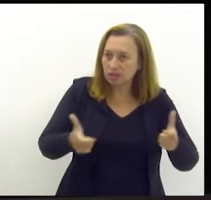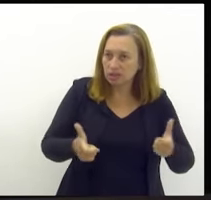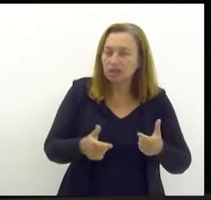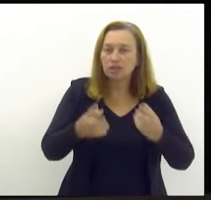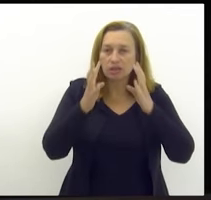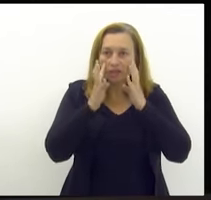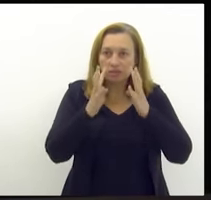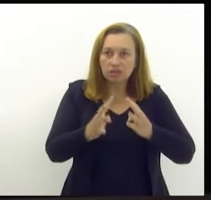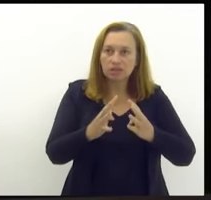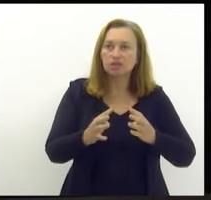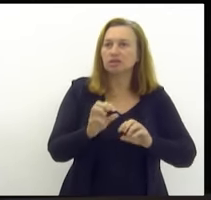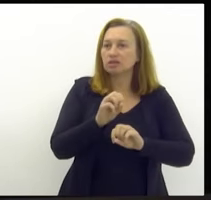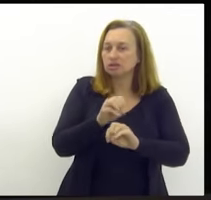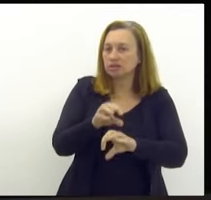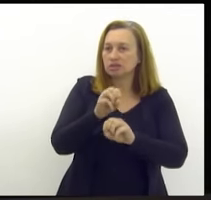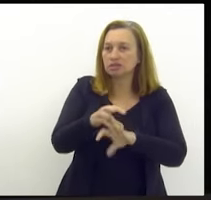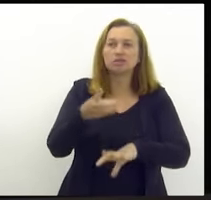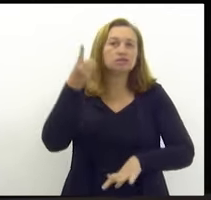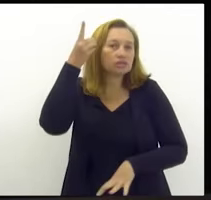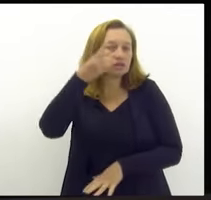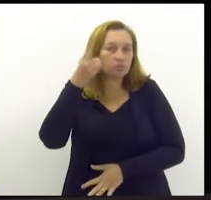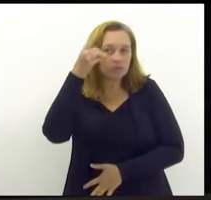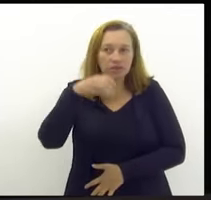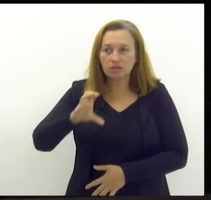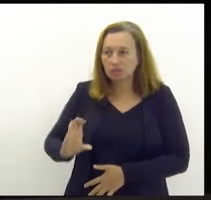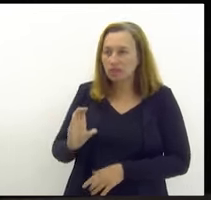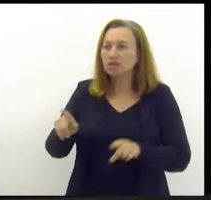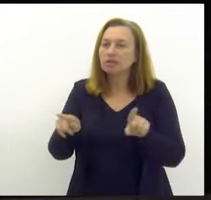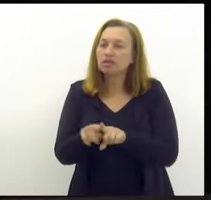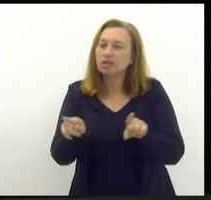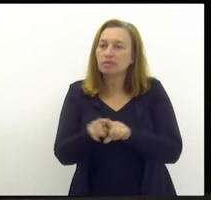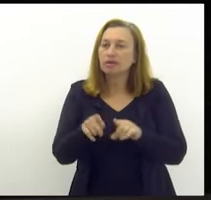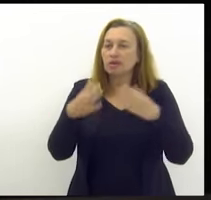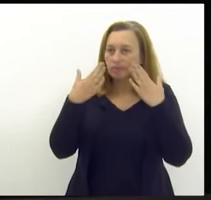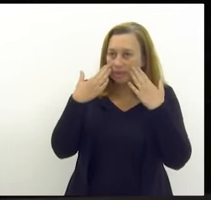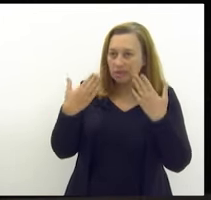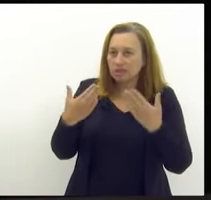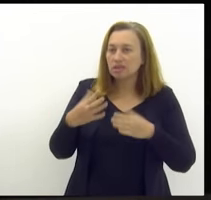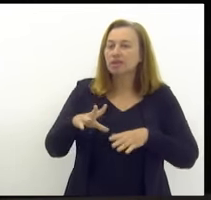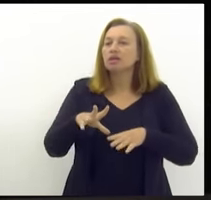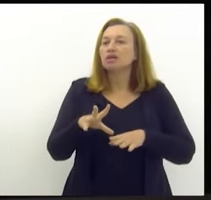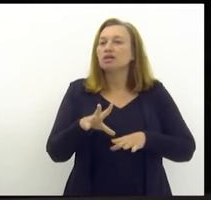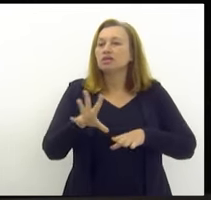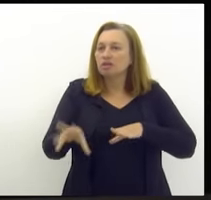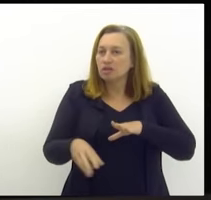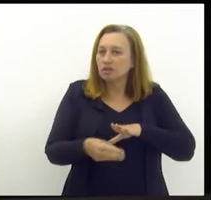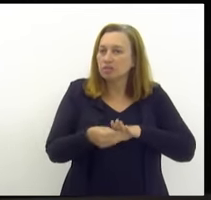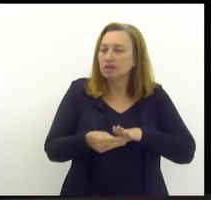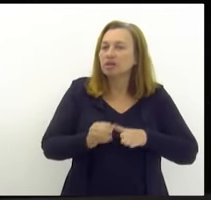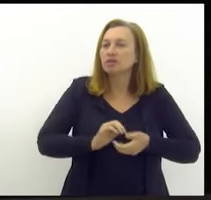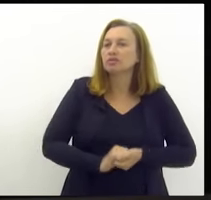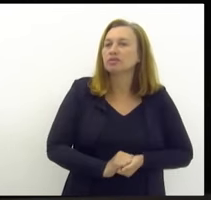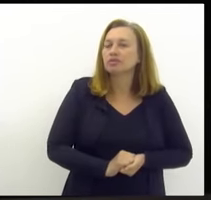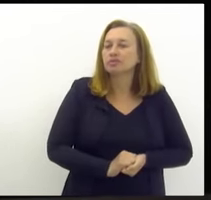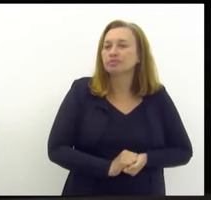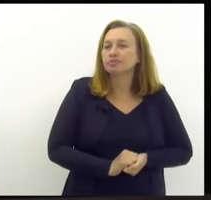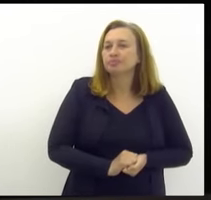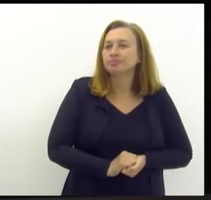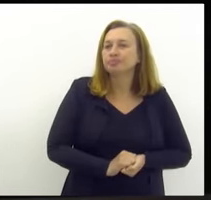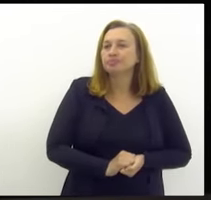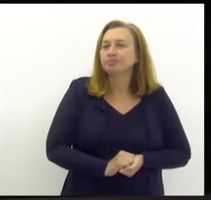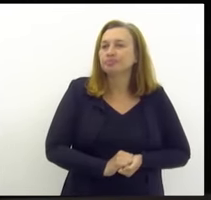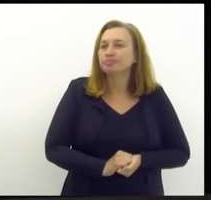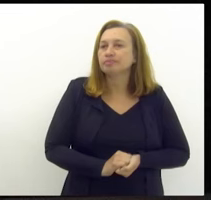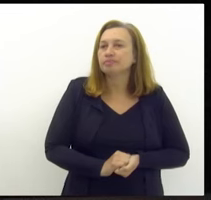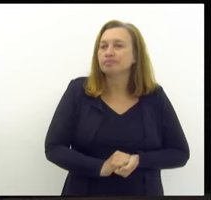aos ensinamentos do deputado Carlos min que também apresentei uma Emenda colocando aí eh